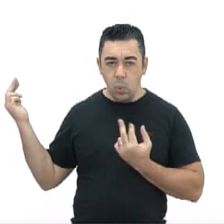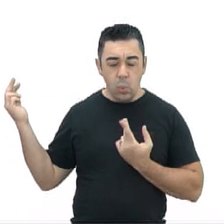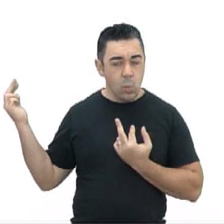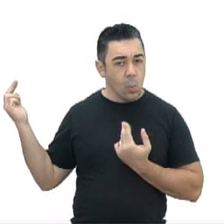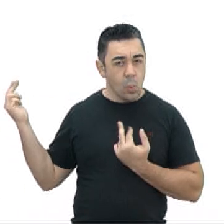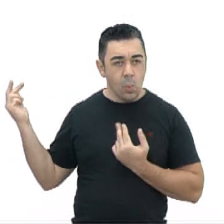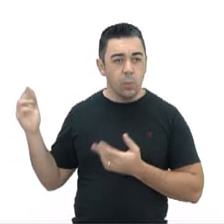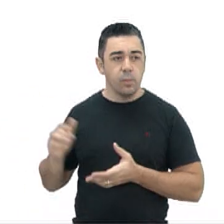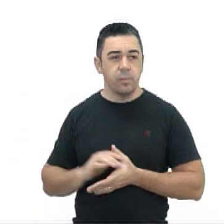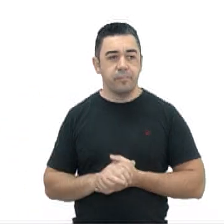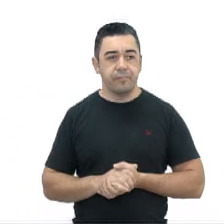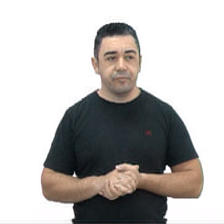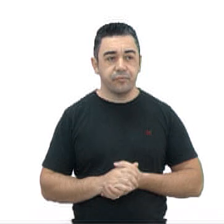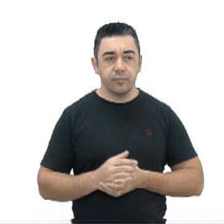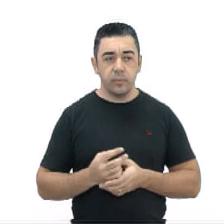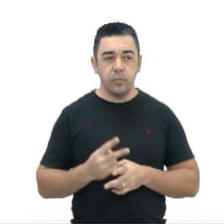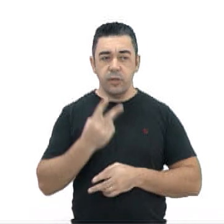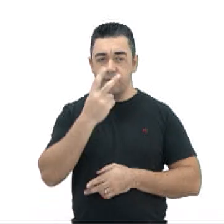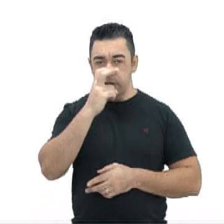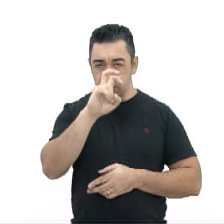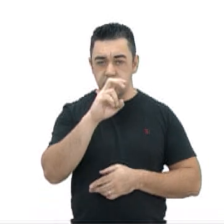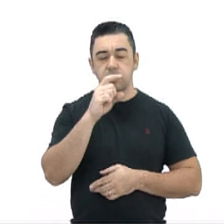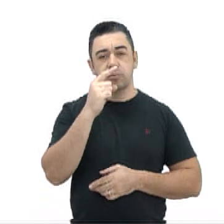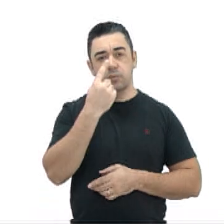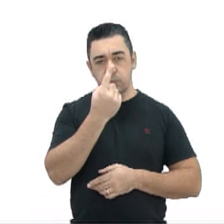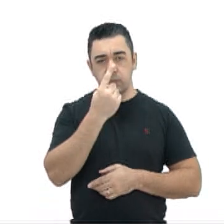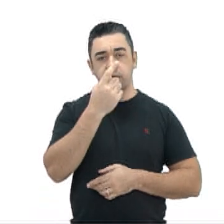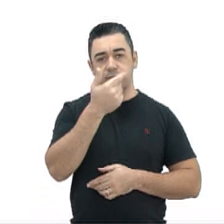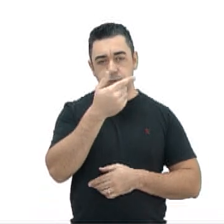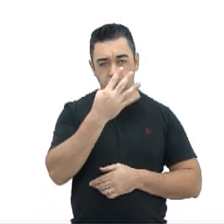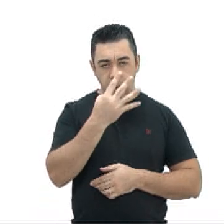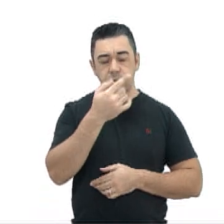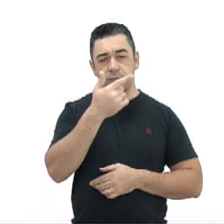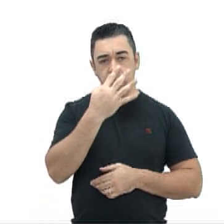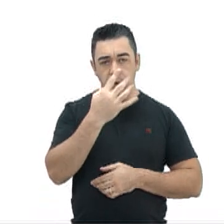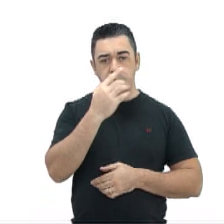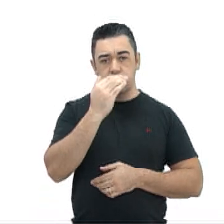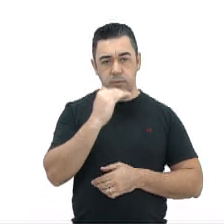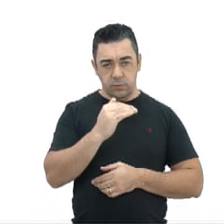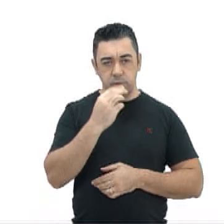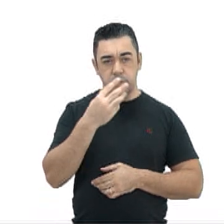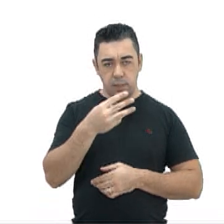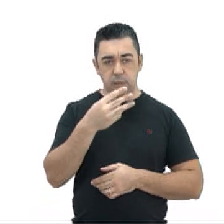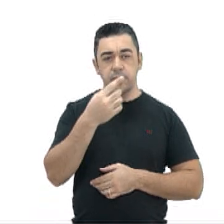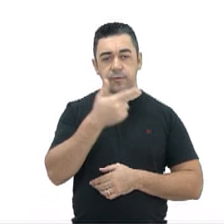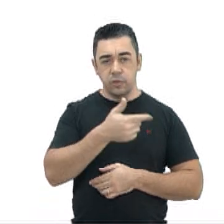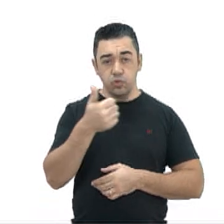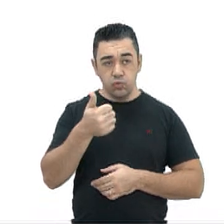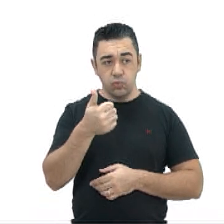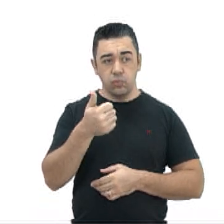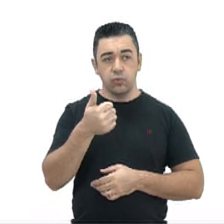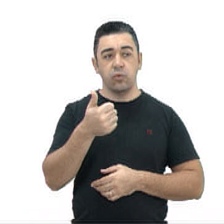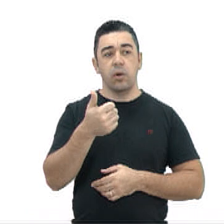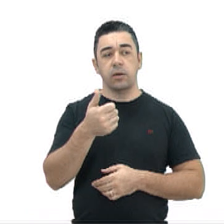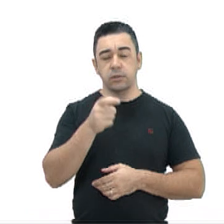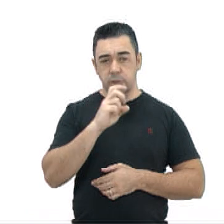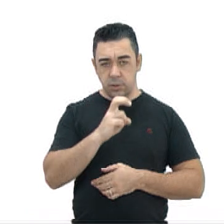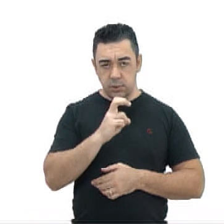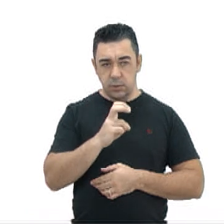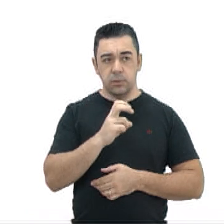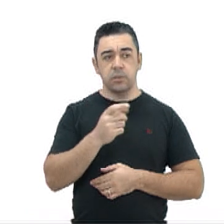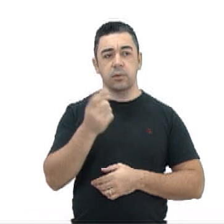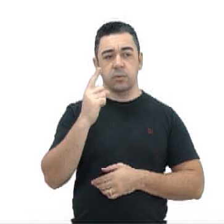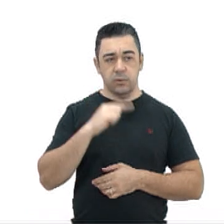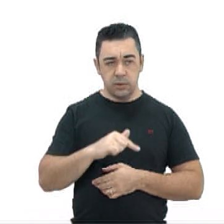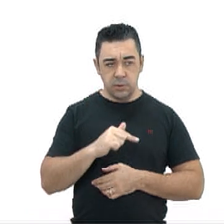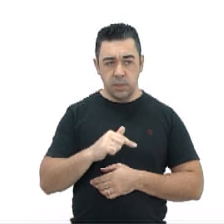coisa. 25 tira 1, fica 24. 24 tira 1, tira 3, fica 21. Depois tira 5, depois